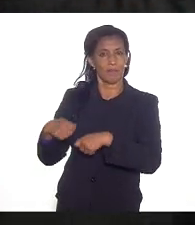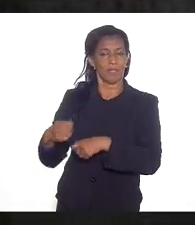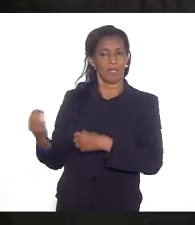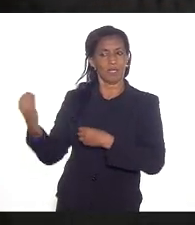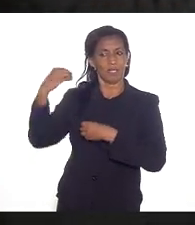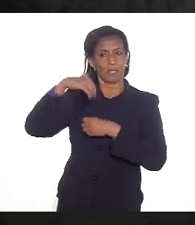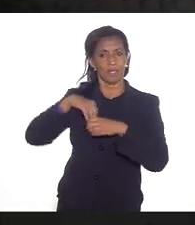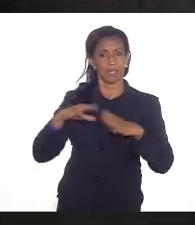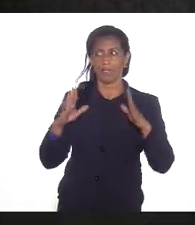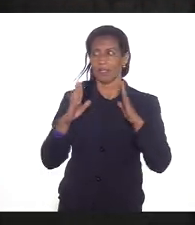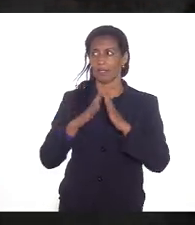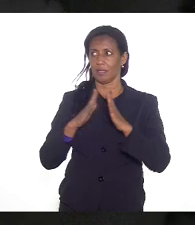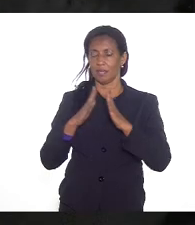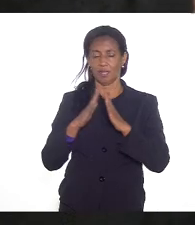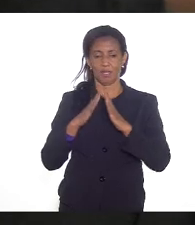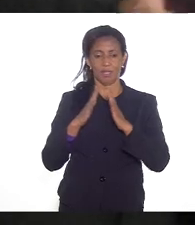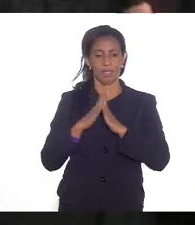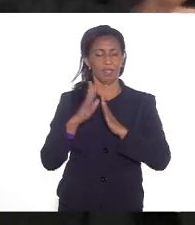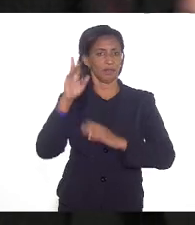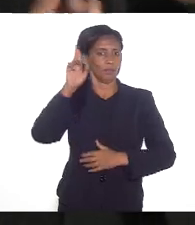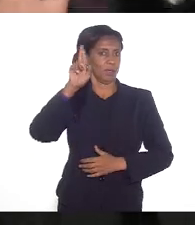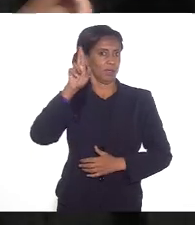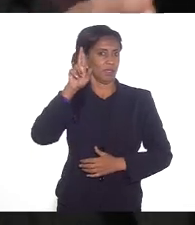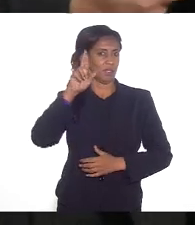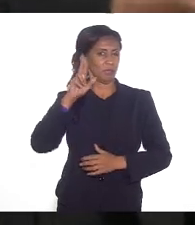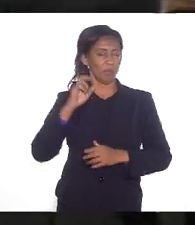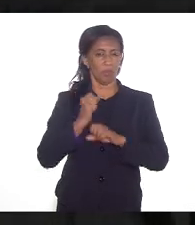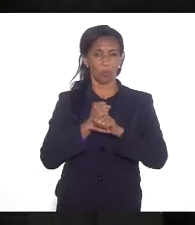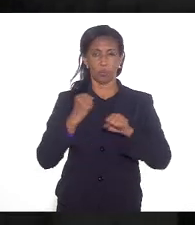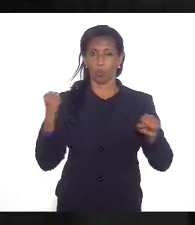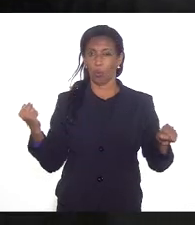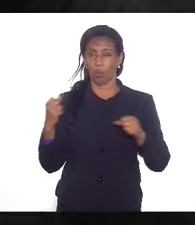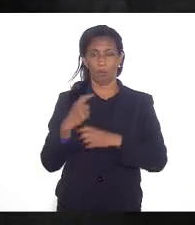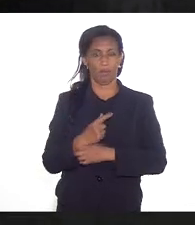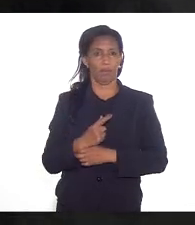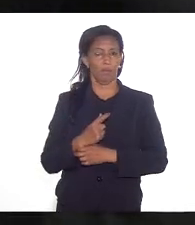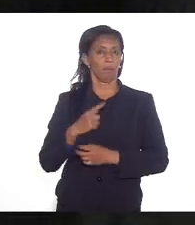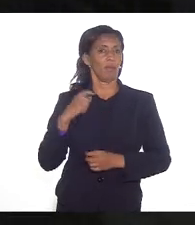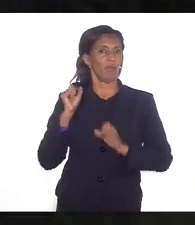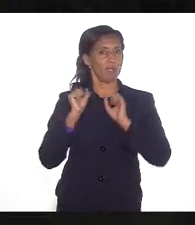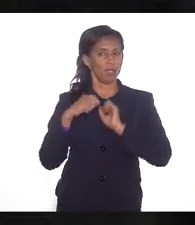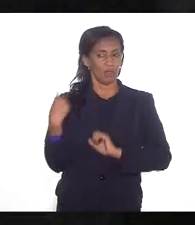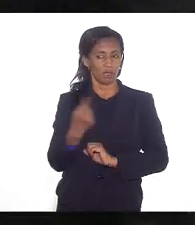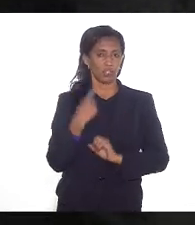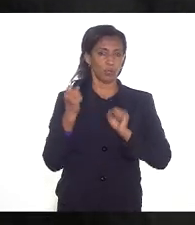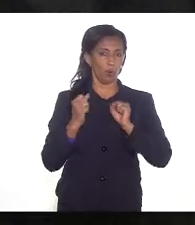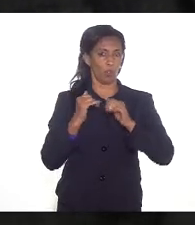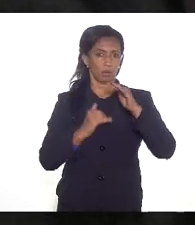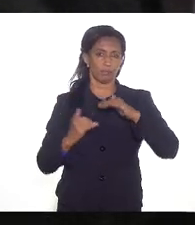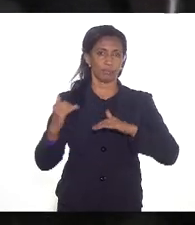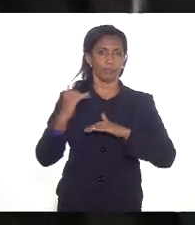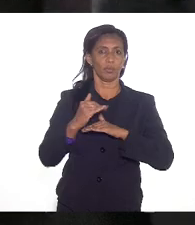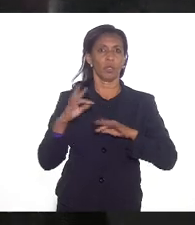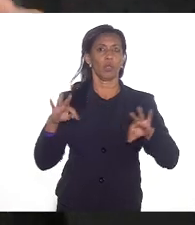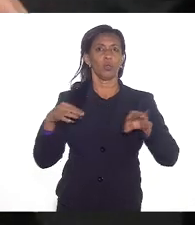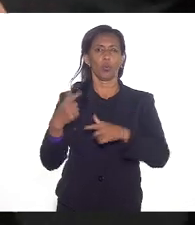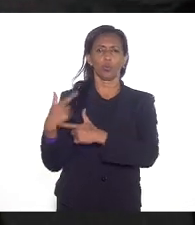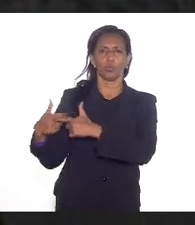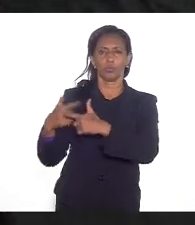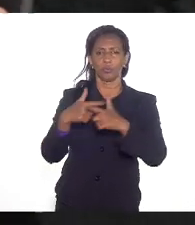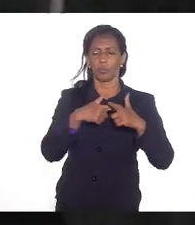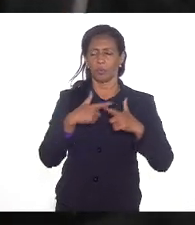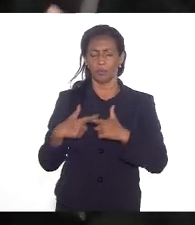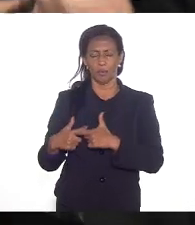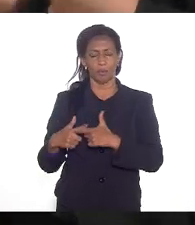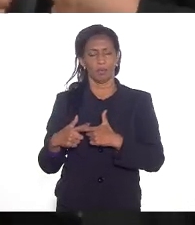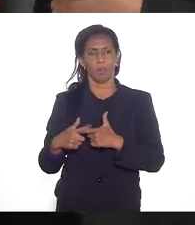tem dentro dessa casa Legislativa uma responsabilidade enorme para que a gente possa superar toda essa crise